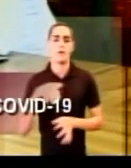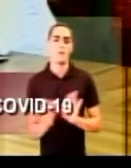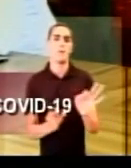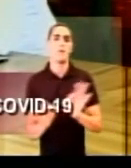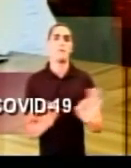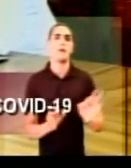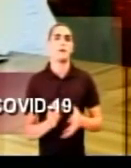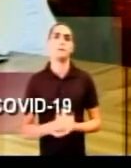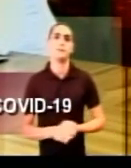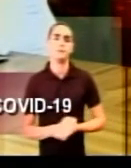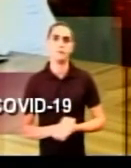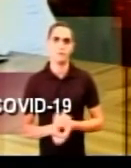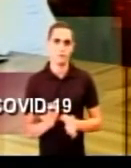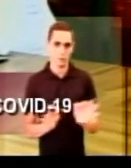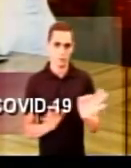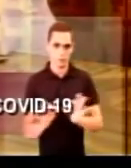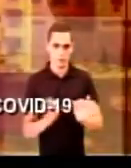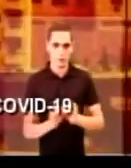plano